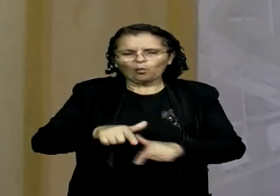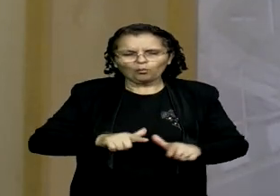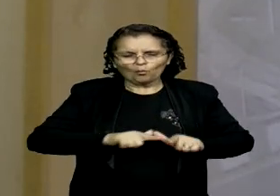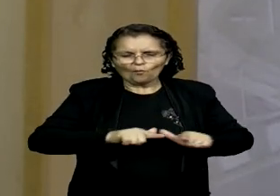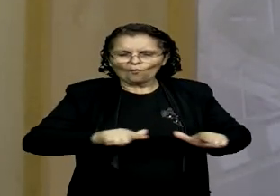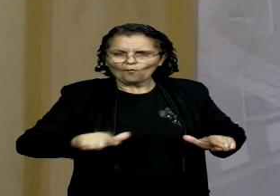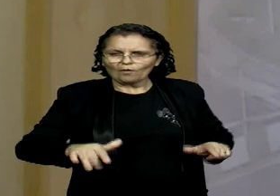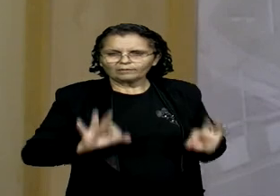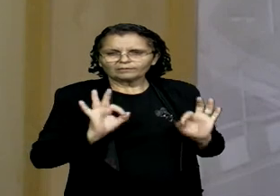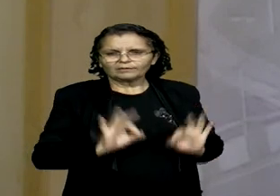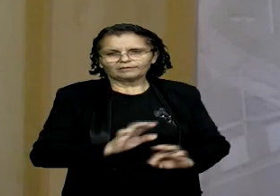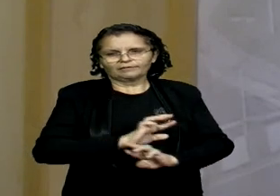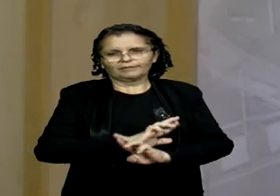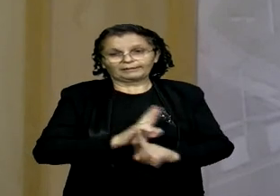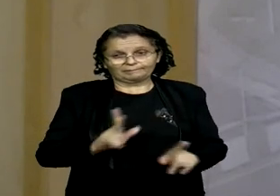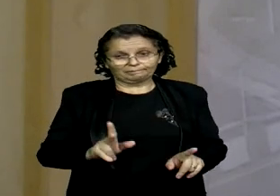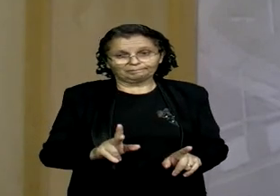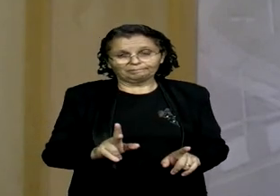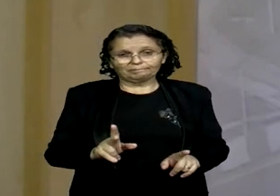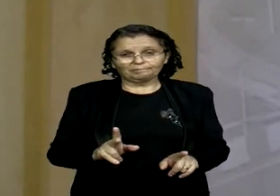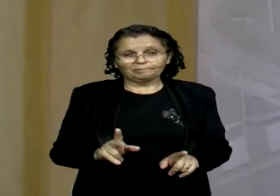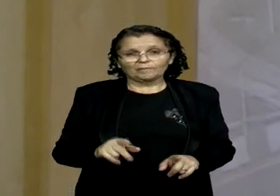tratamento diferenciado. Então, acho que você